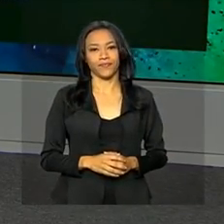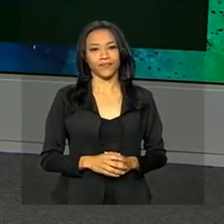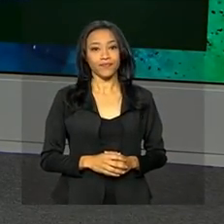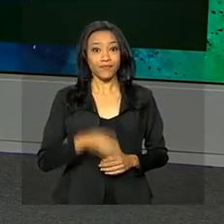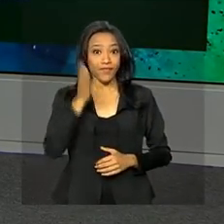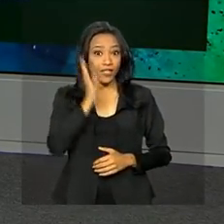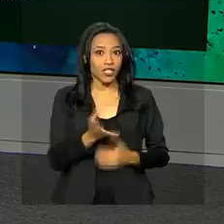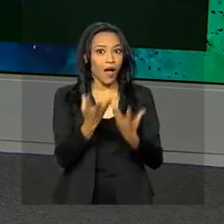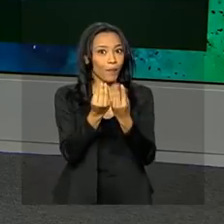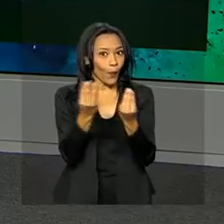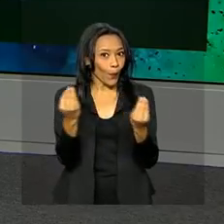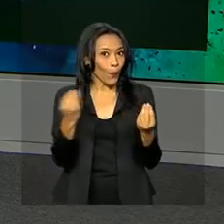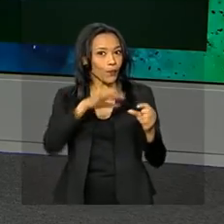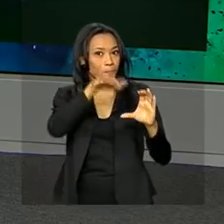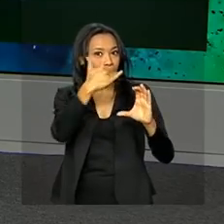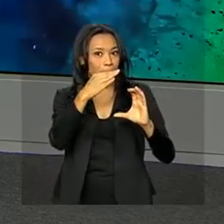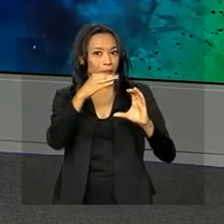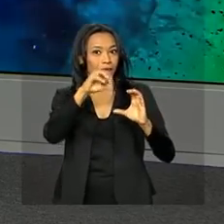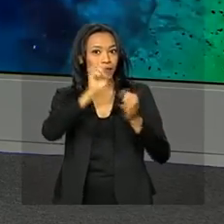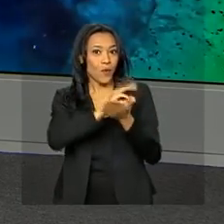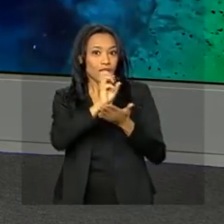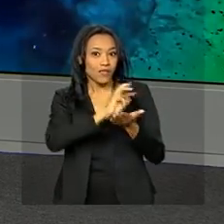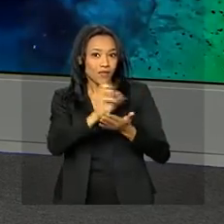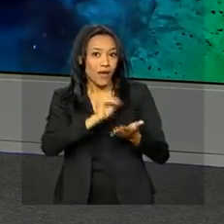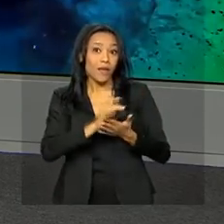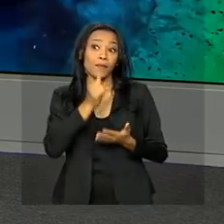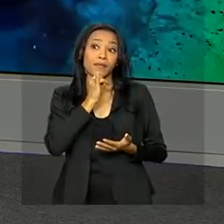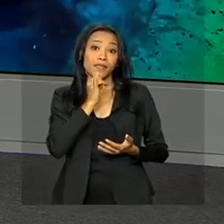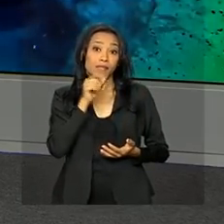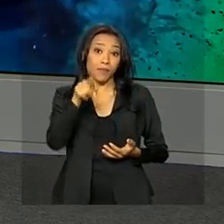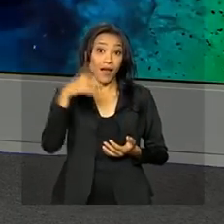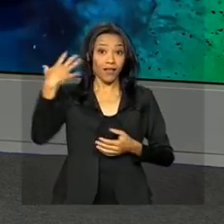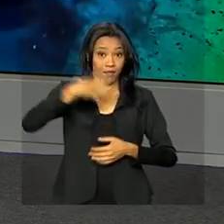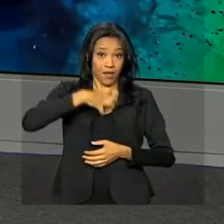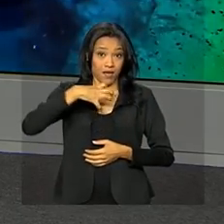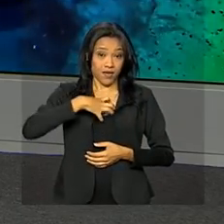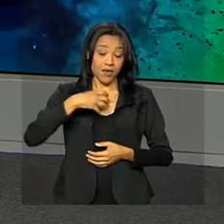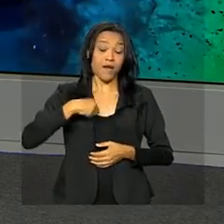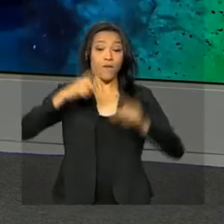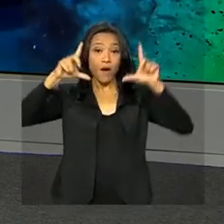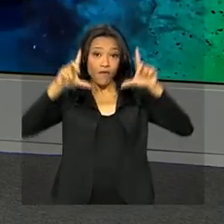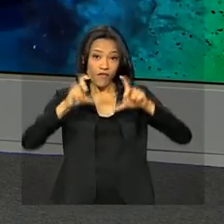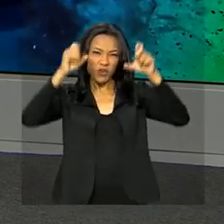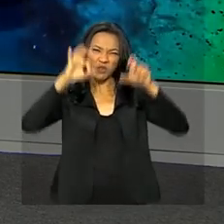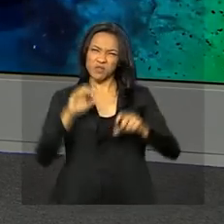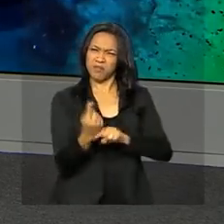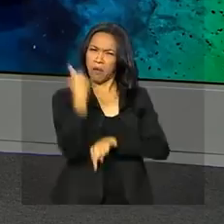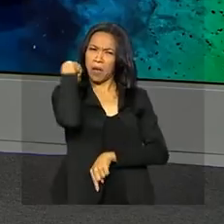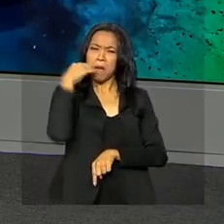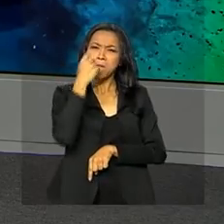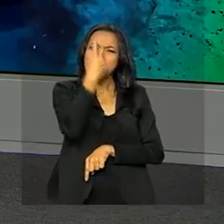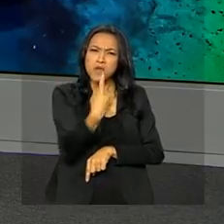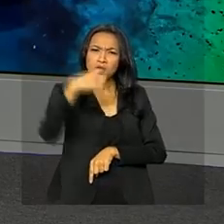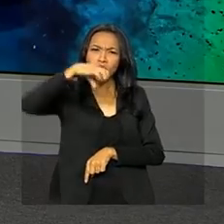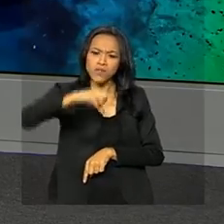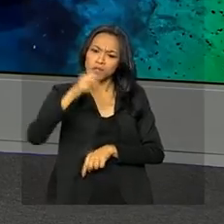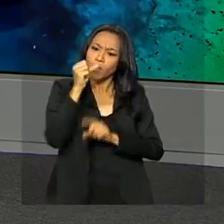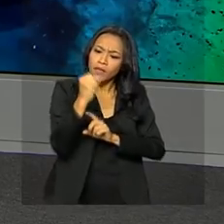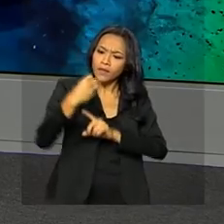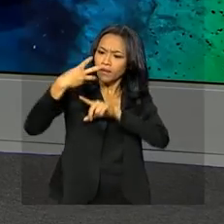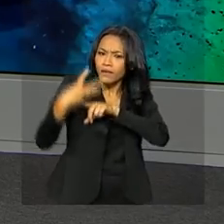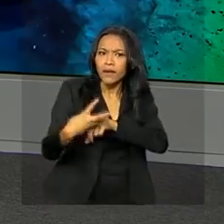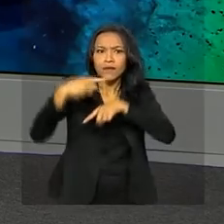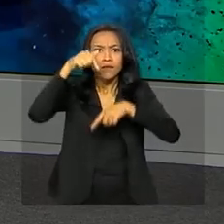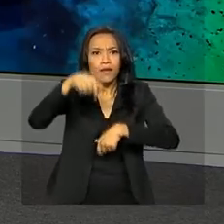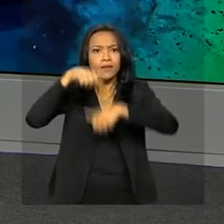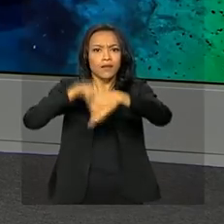Já recebemos muito material e o Jean Castro, por exemplo, lá da Bahia, mandou uma foto de 1983, do 7 de